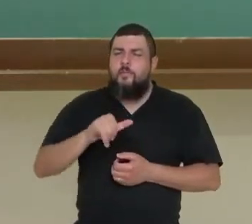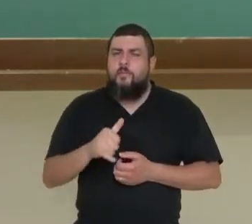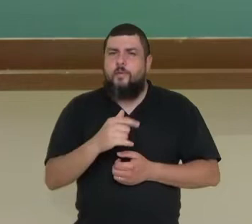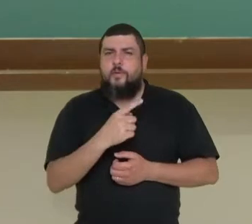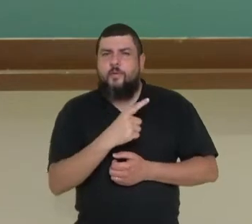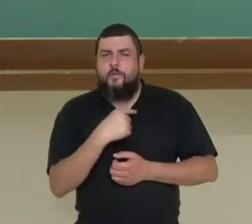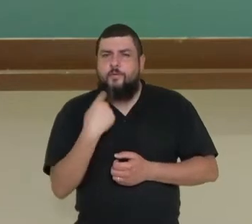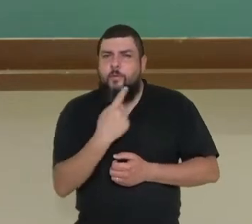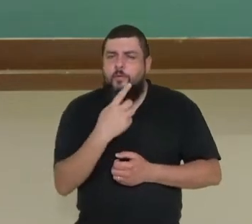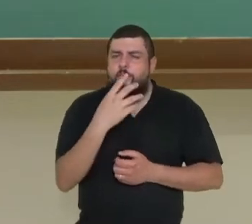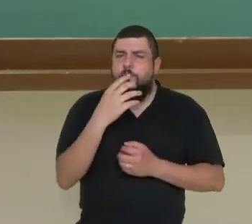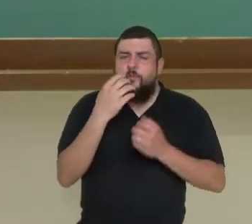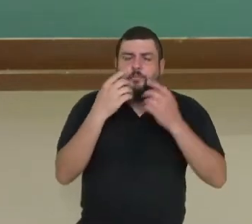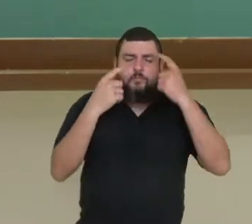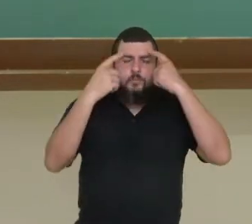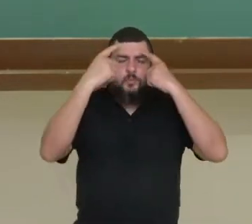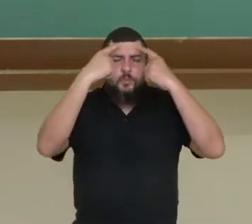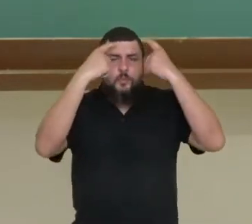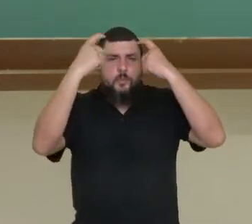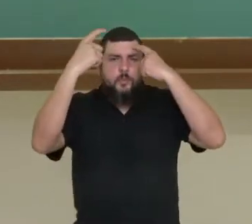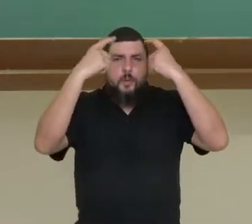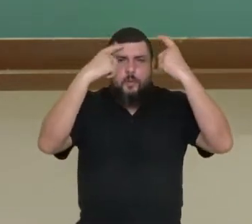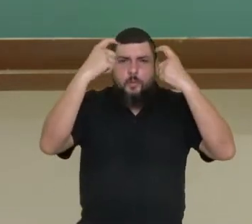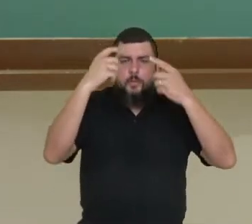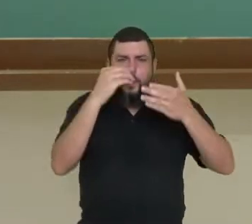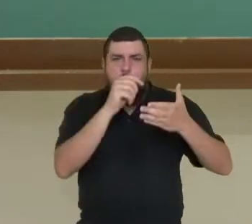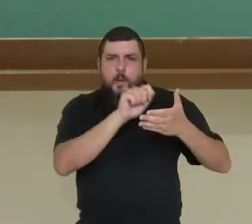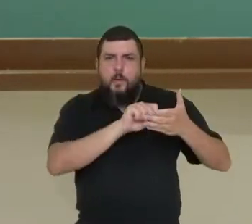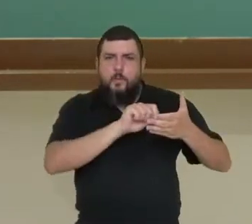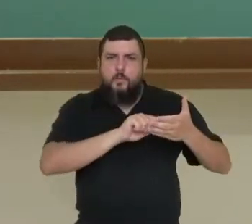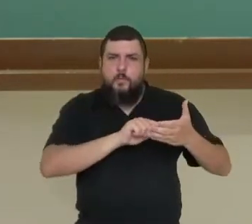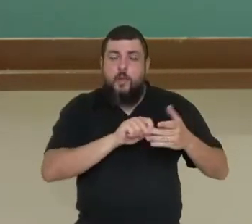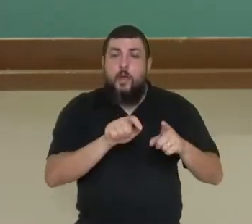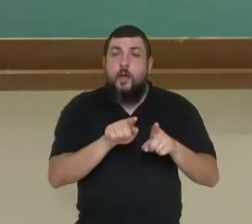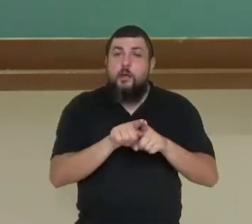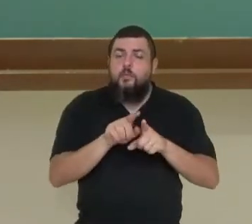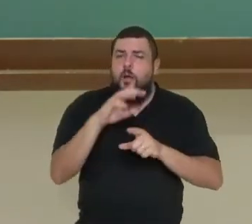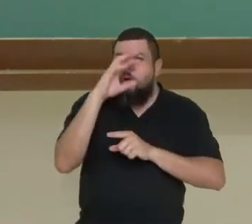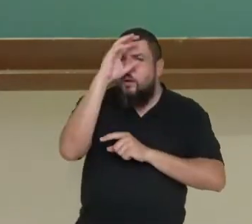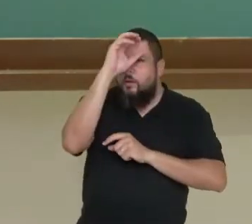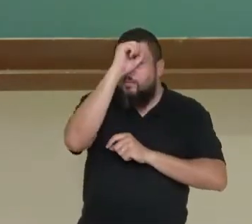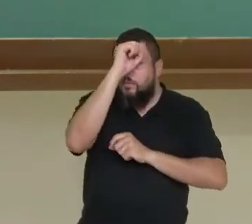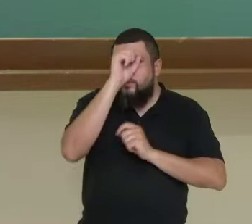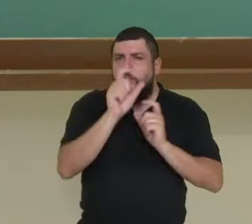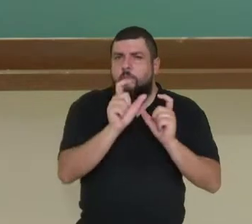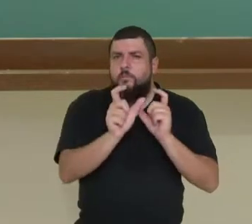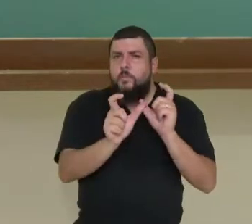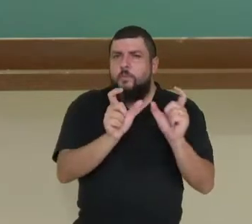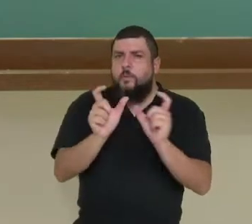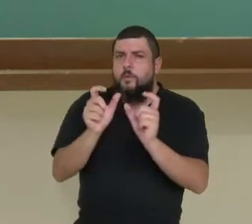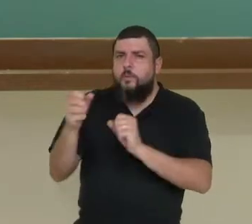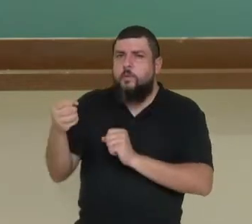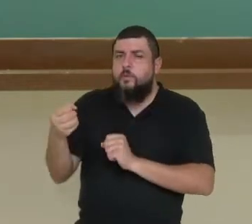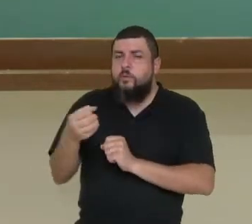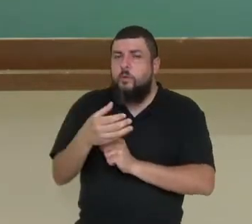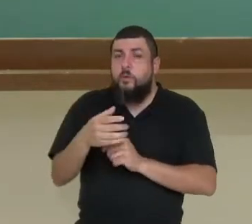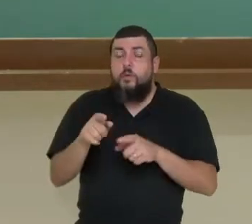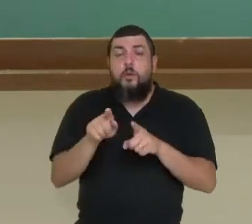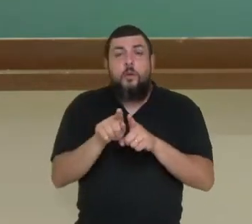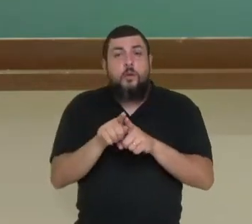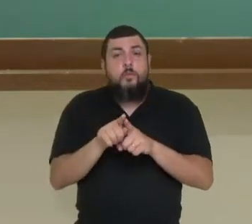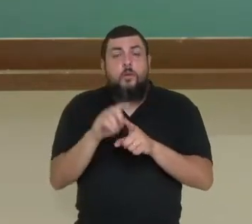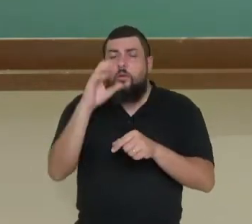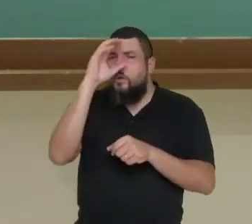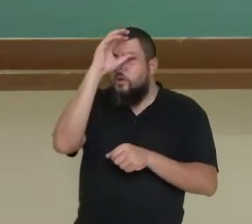de melhorar o nosso repertório linguístico, aprendendo aí as especificidades deste gênero discursivo literário que estamos denominando